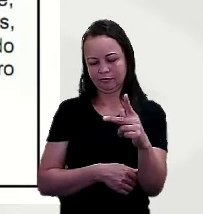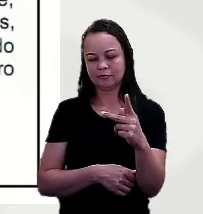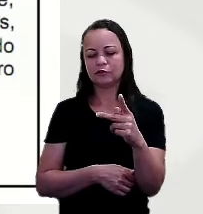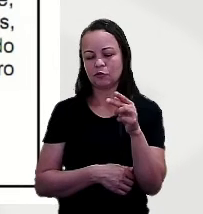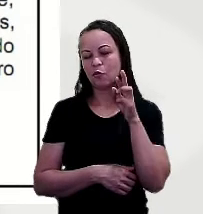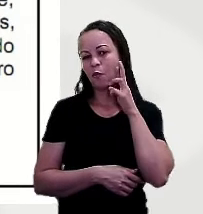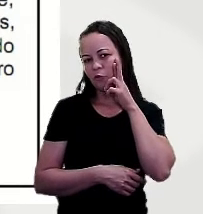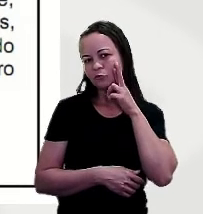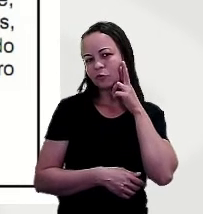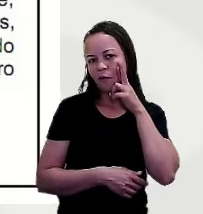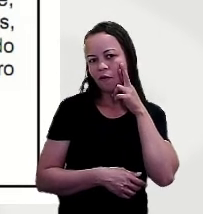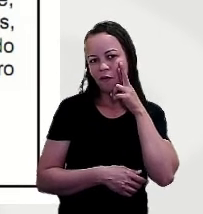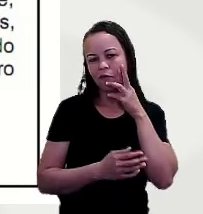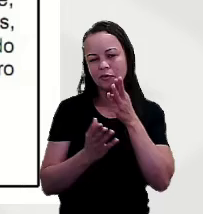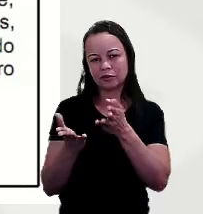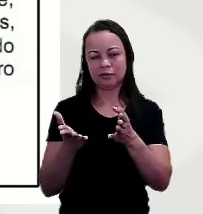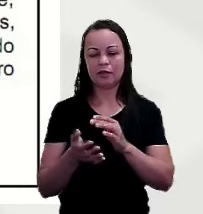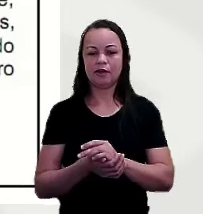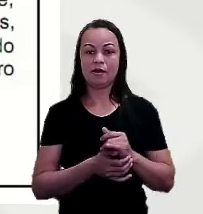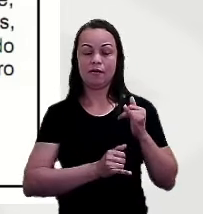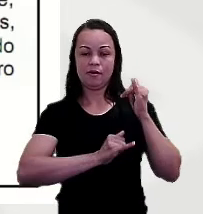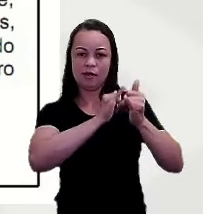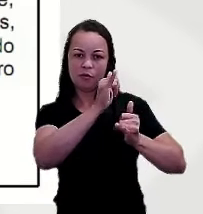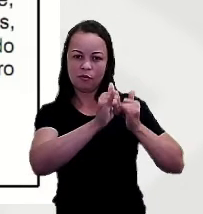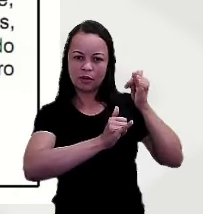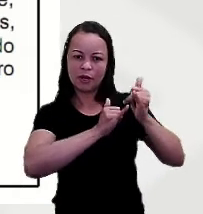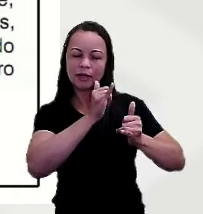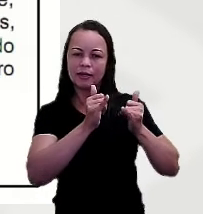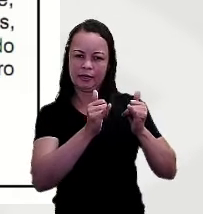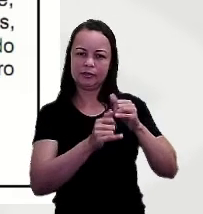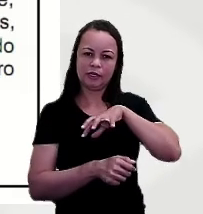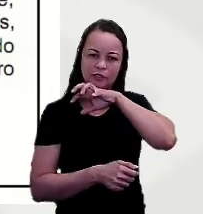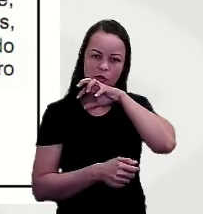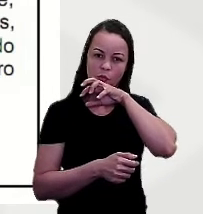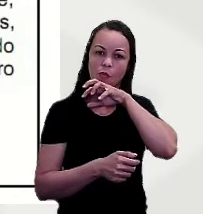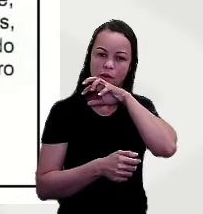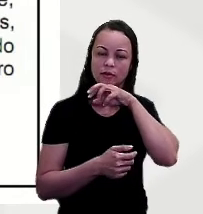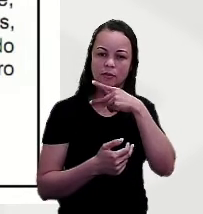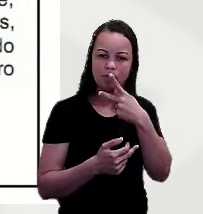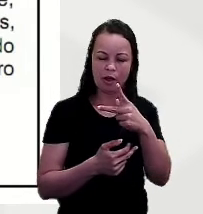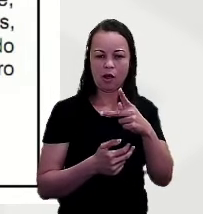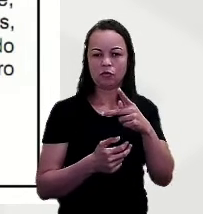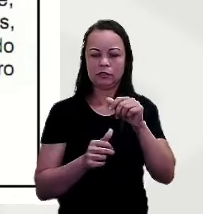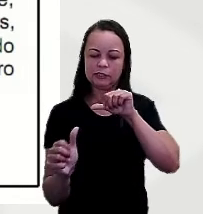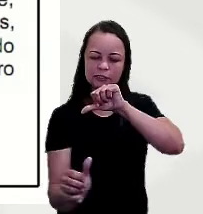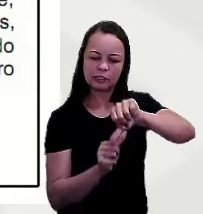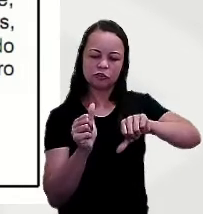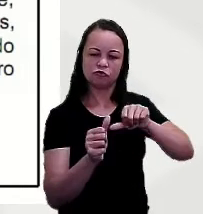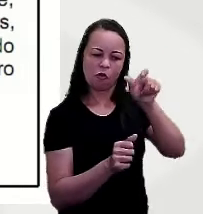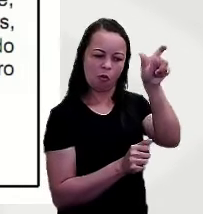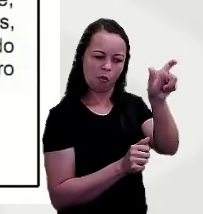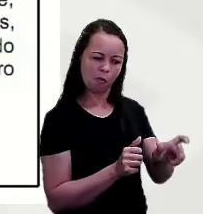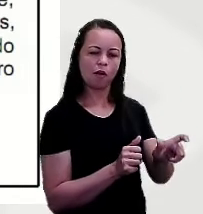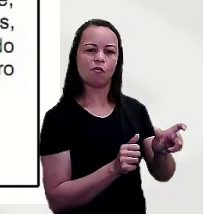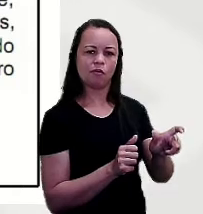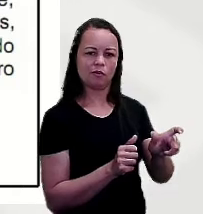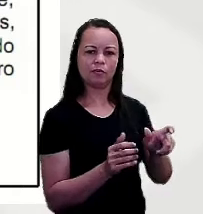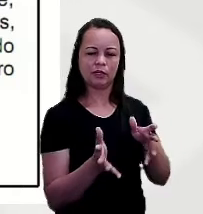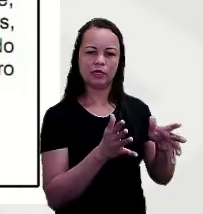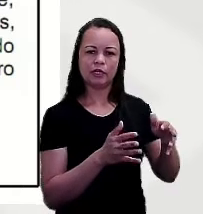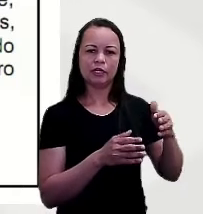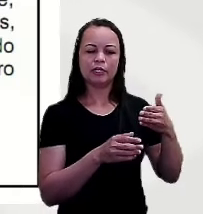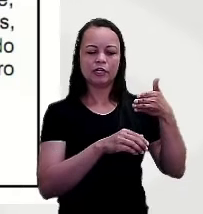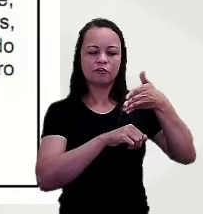rosa é uma lenda de um animal que se transforma num homem, né? Que vai à